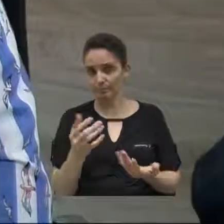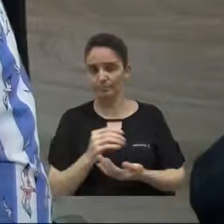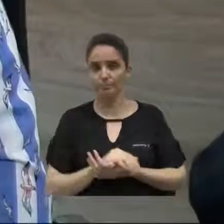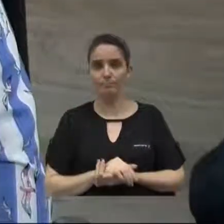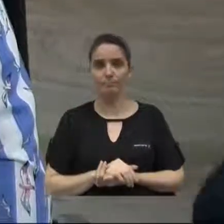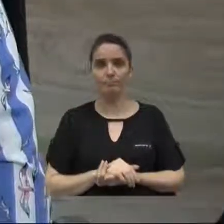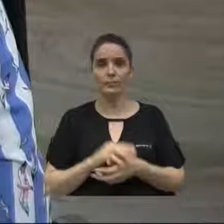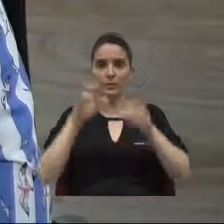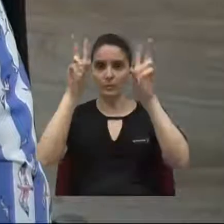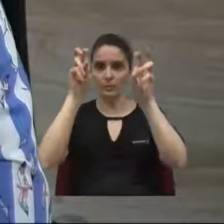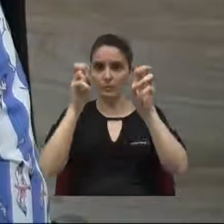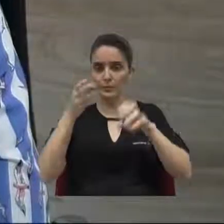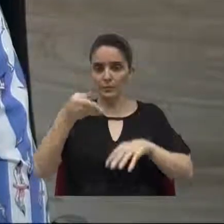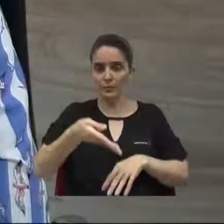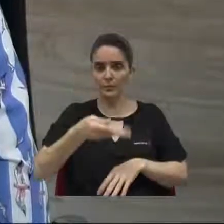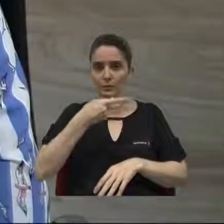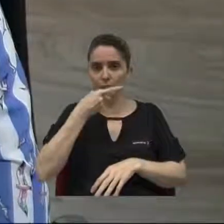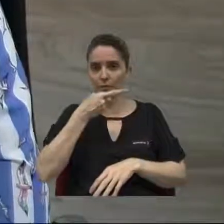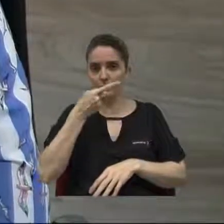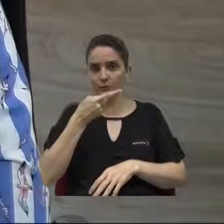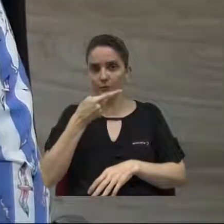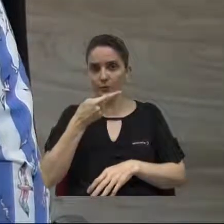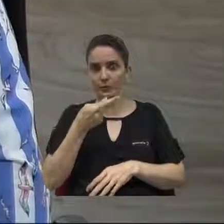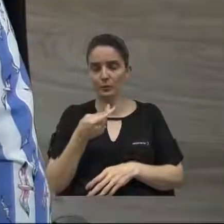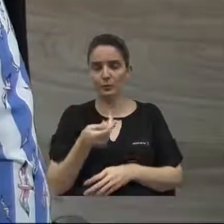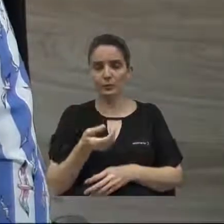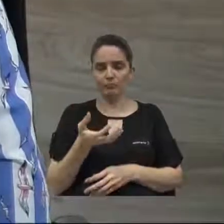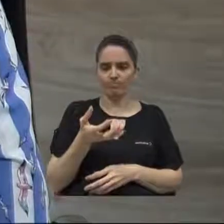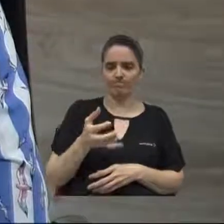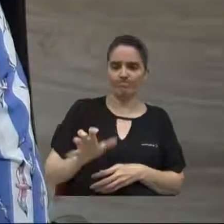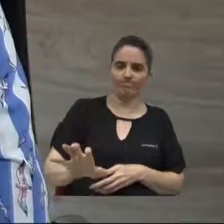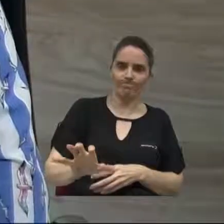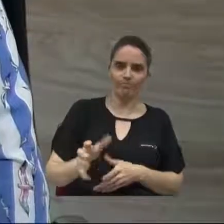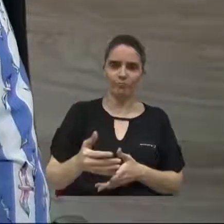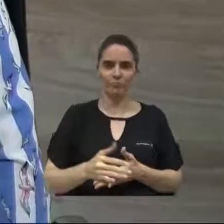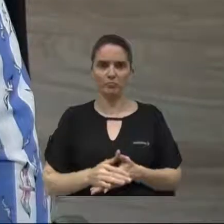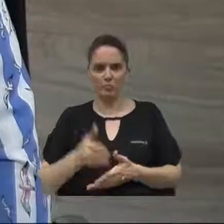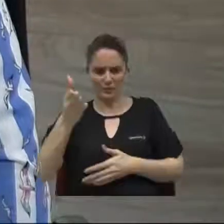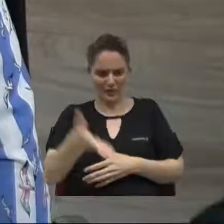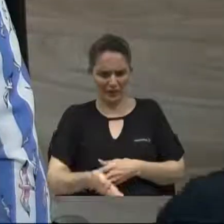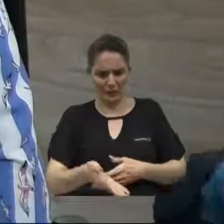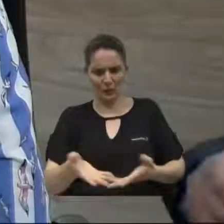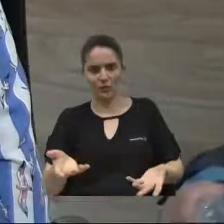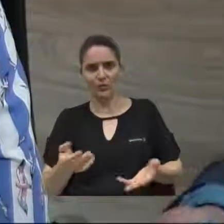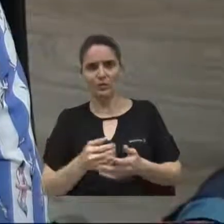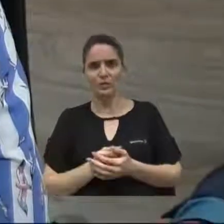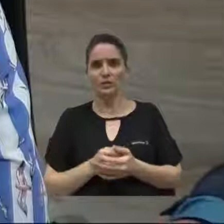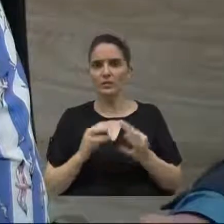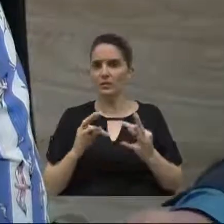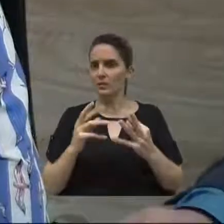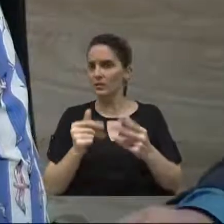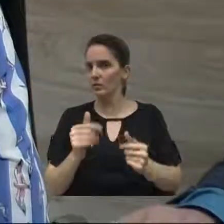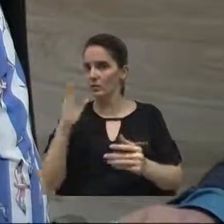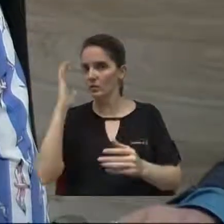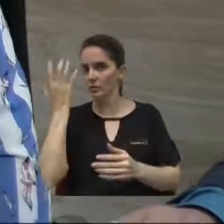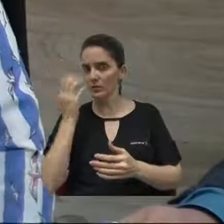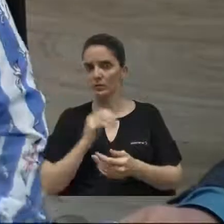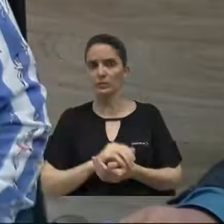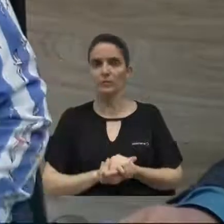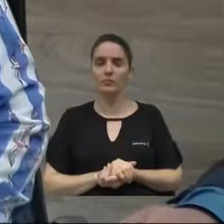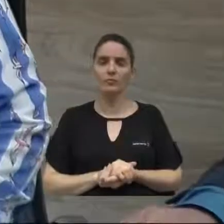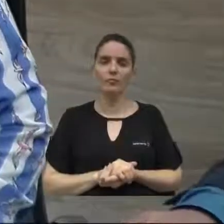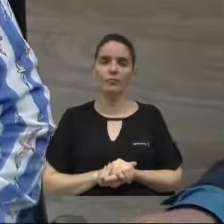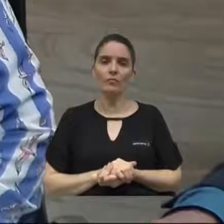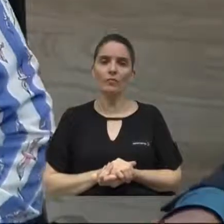é hoje quando se fala, né, a questão da intolerância, imediatismo. Aí hoje muito tem uma